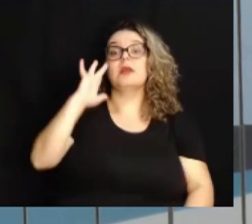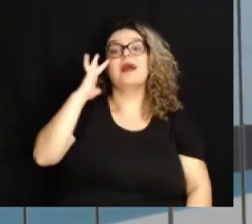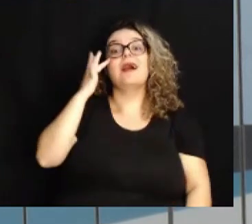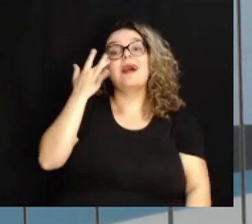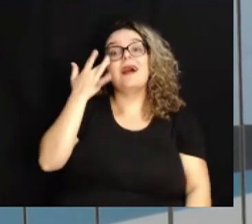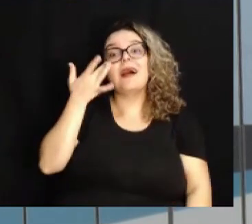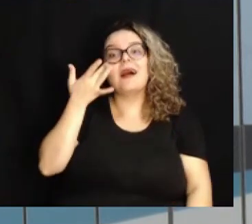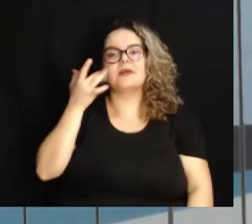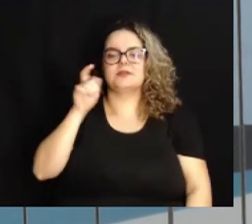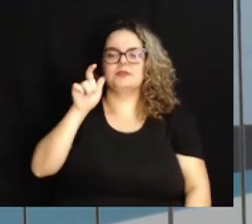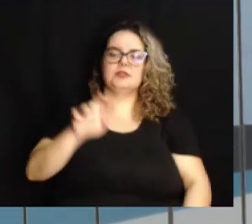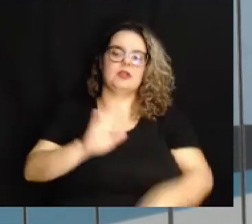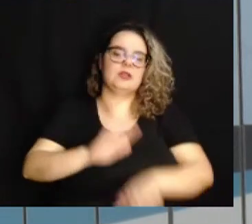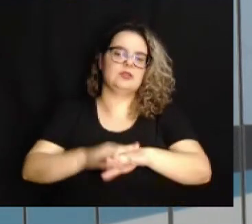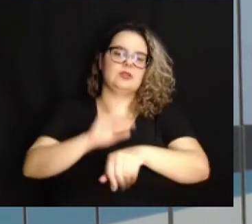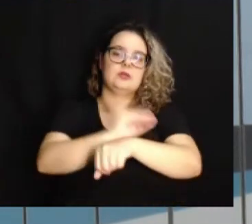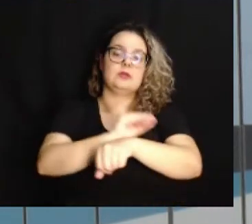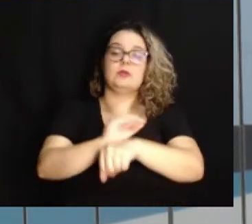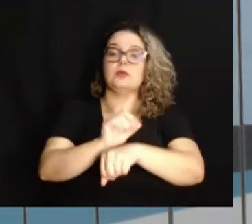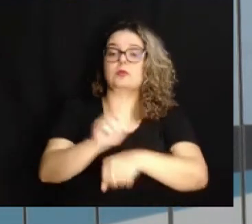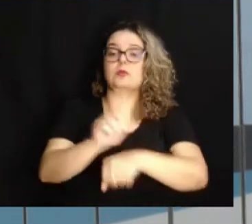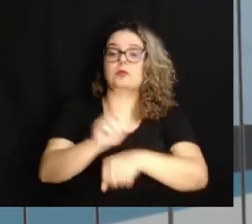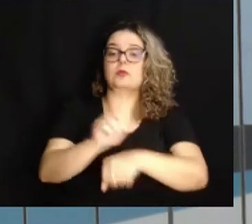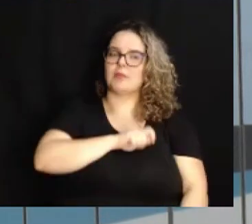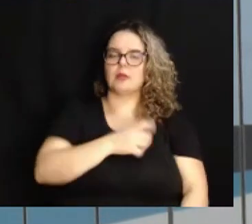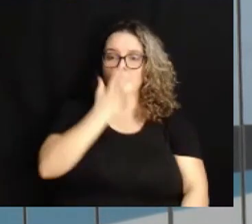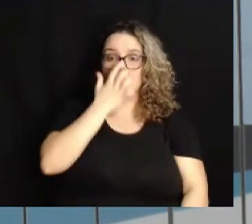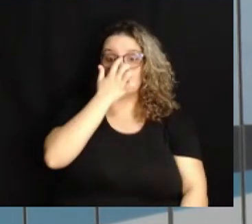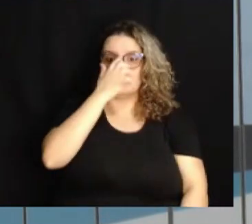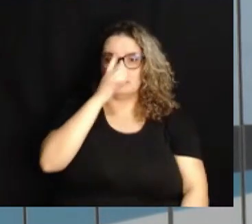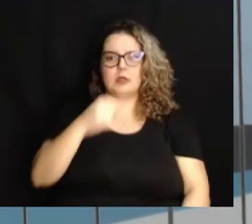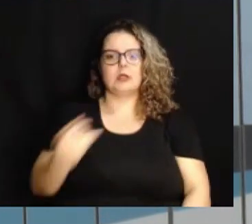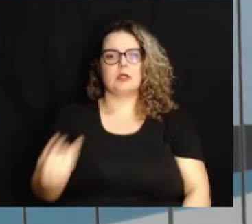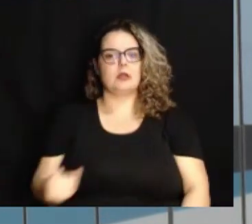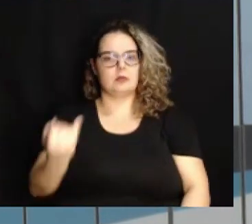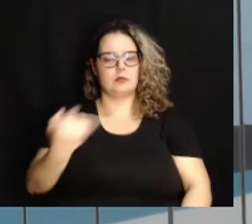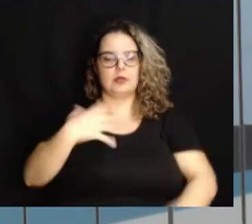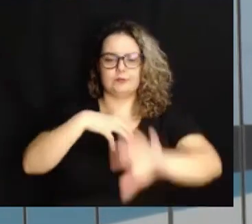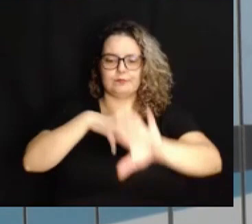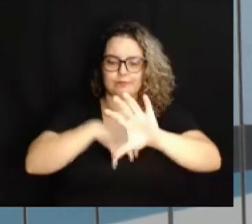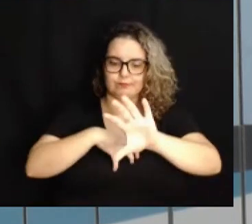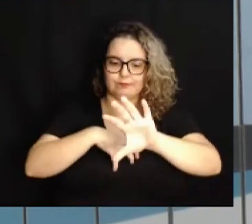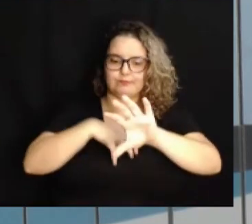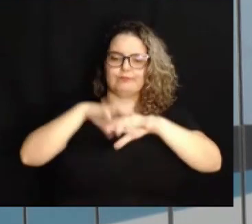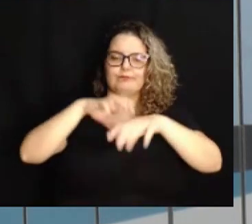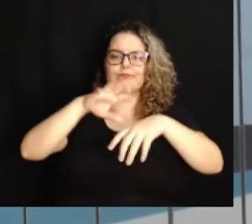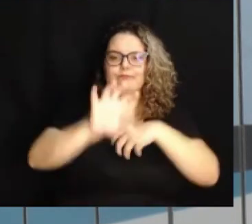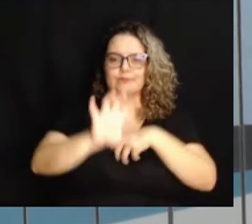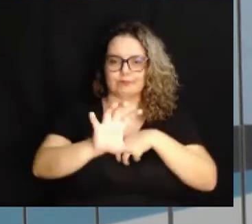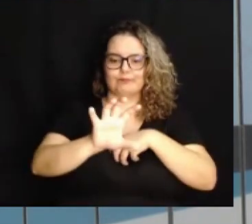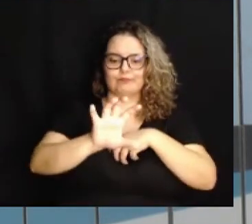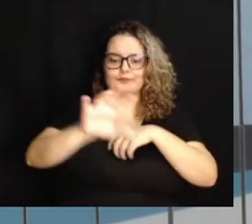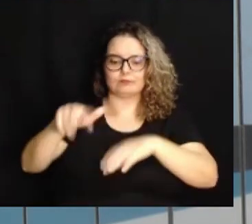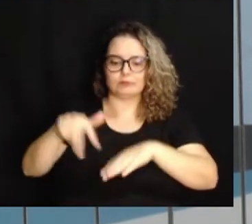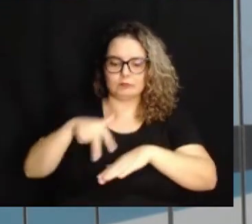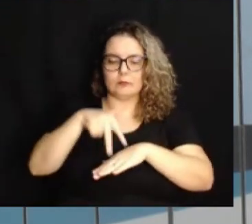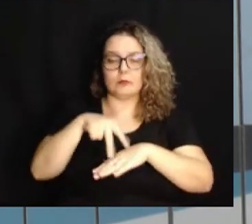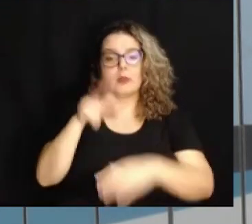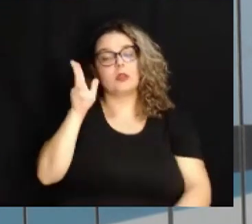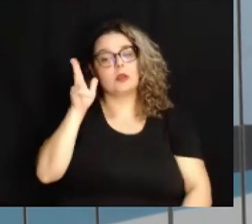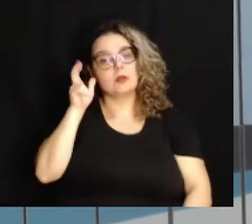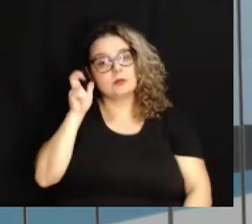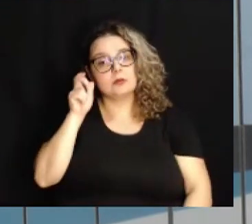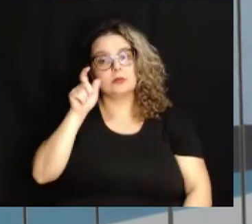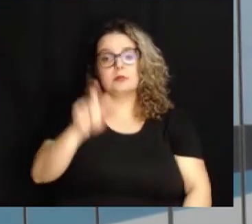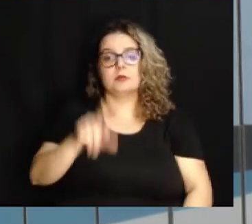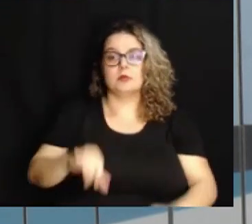uma forma maldosa, mas é muito mais importante se colocar no lugar de ouvinte daquela pessoa que está em sofrimento. Por exemplo, se nós pegarmos